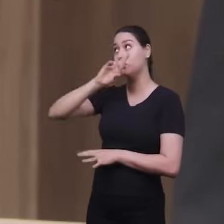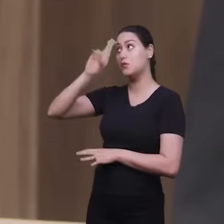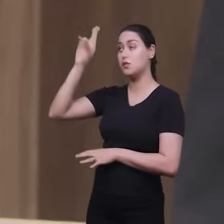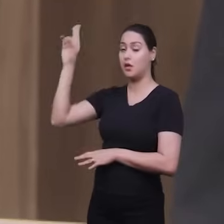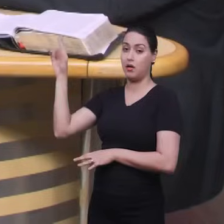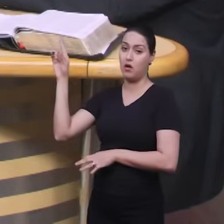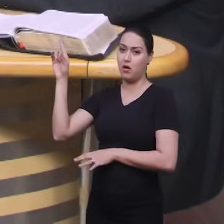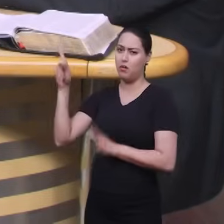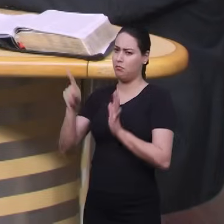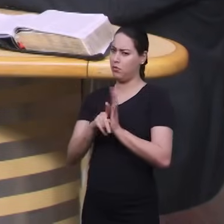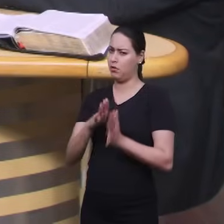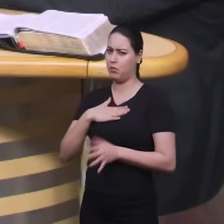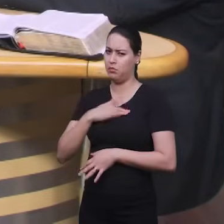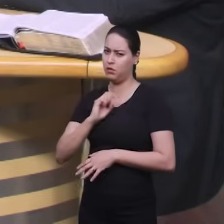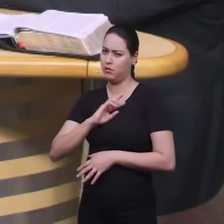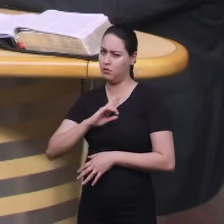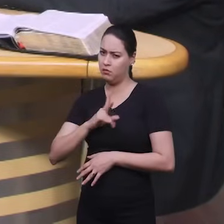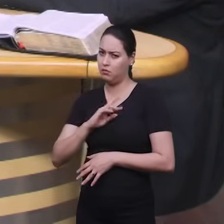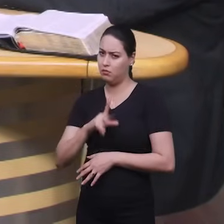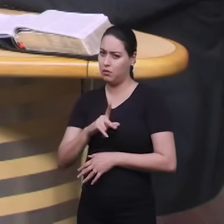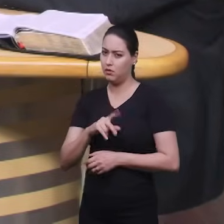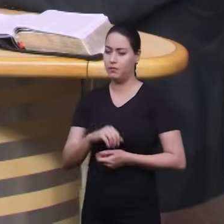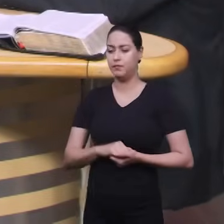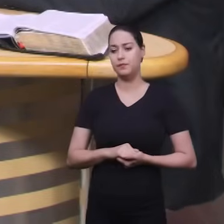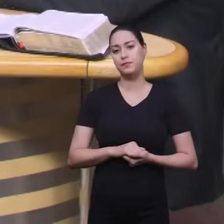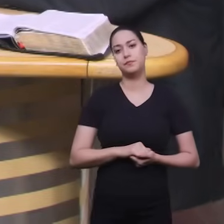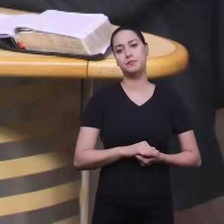do senhor não são nossos aliás